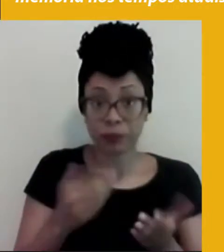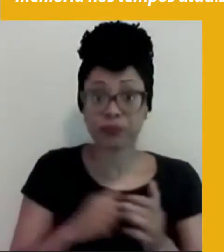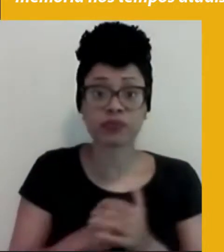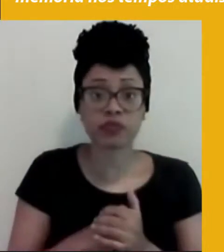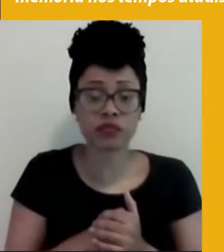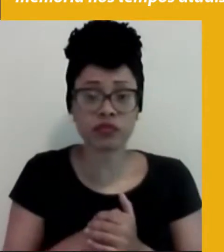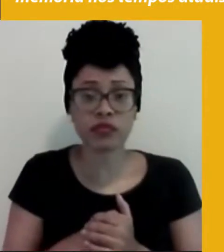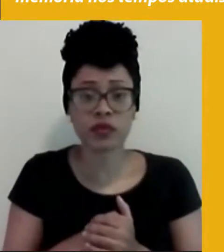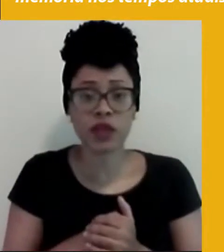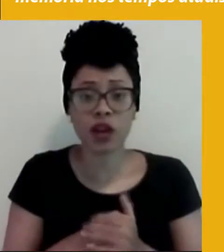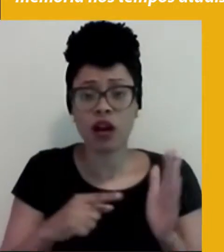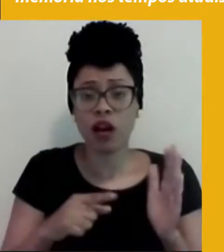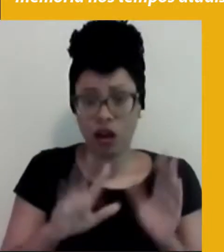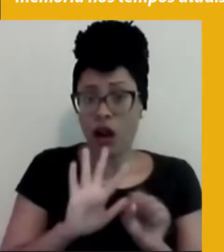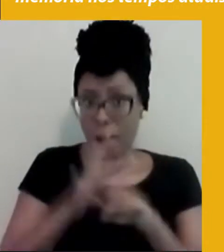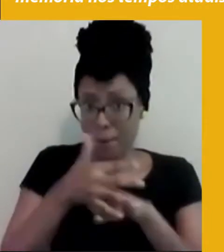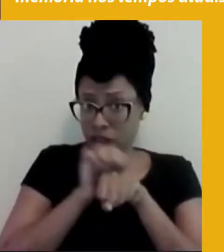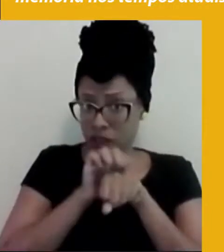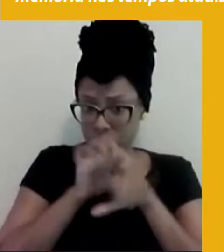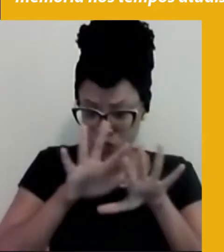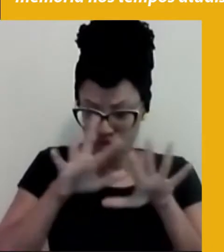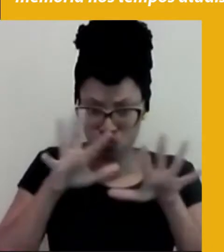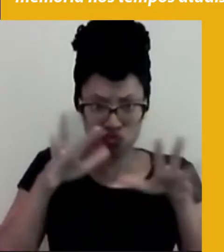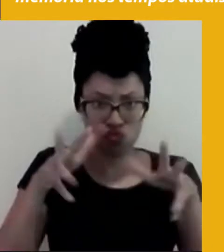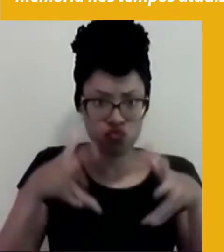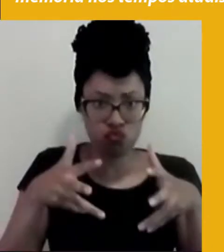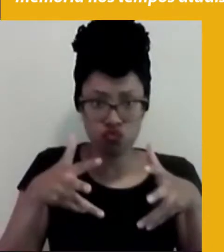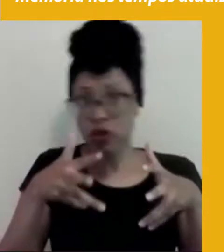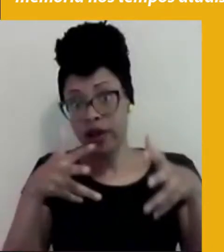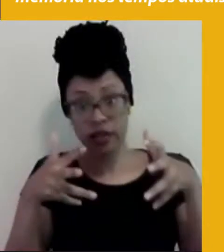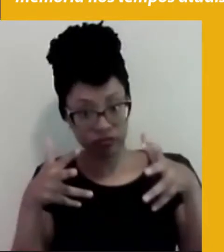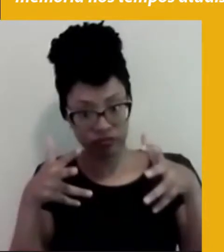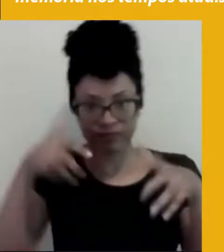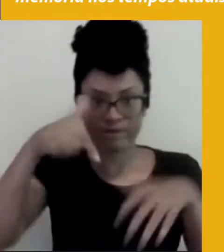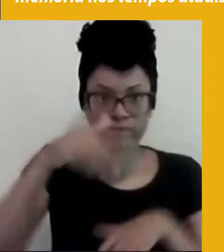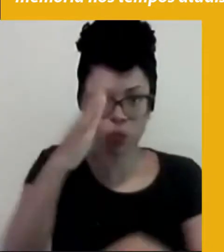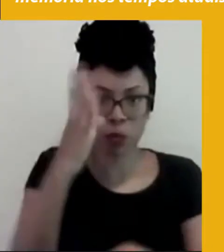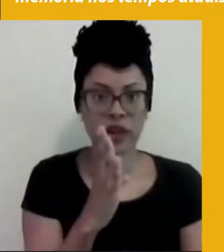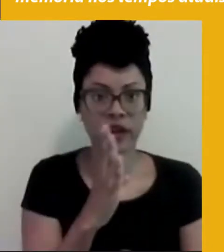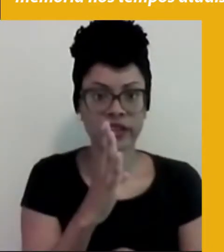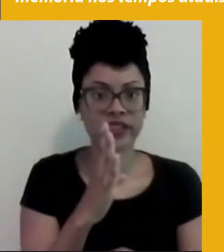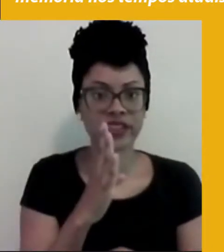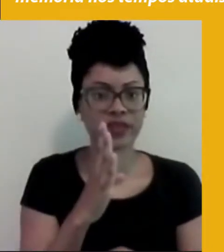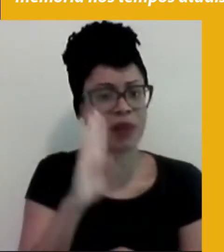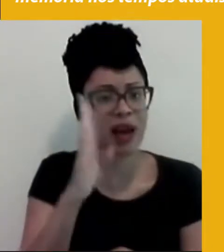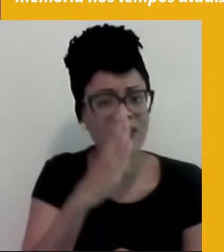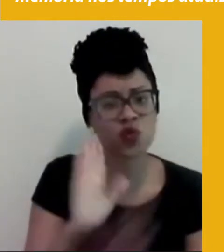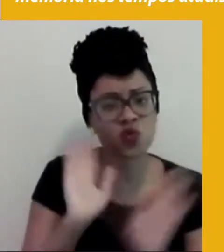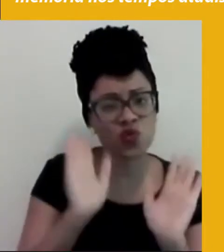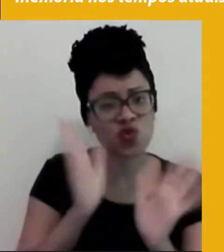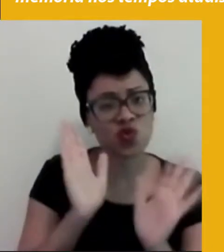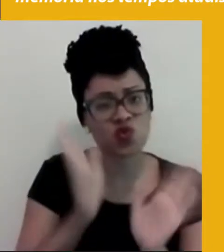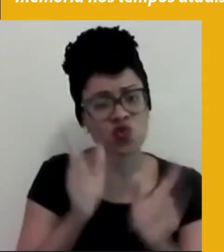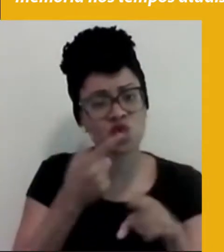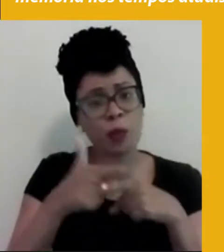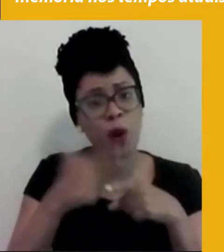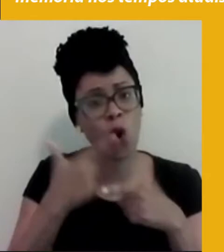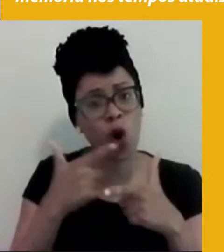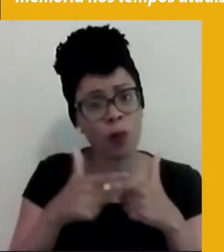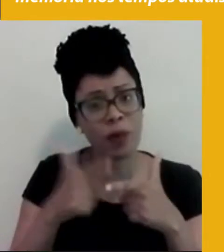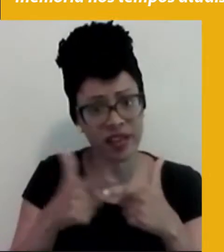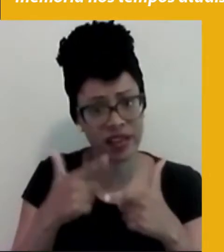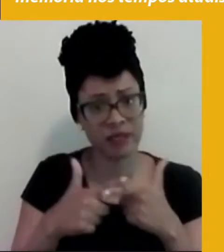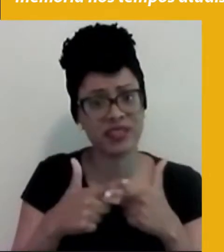a pandemia encontrou um país doente já. Encontrou o museu doente também, né? Encontrou uma